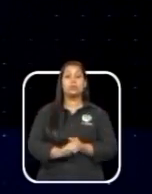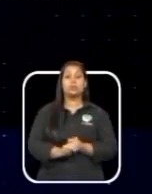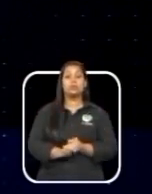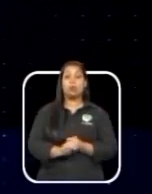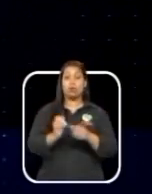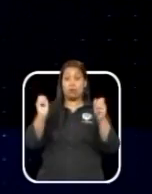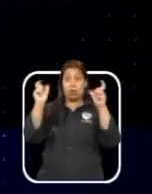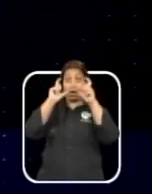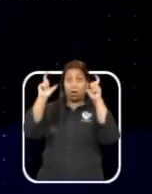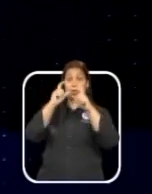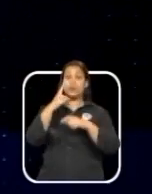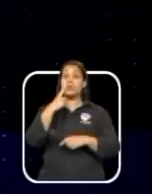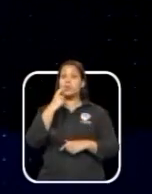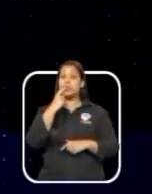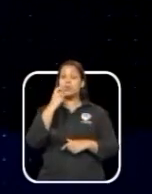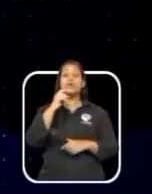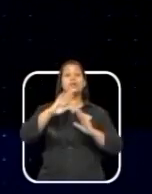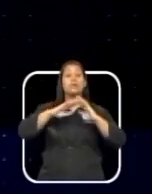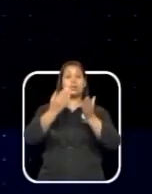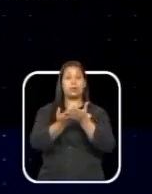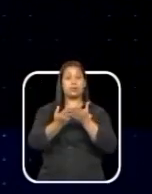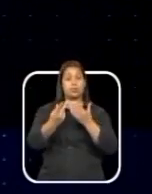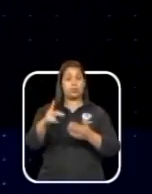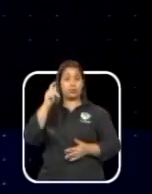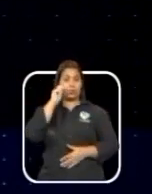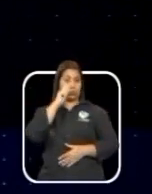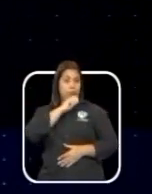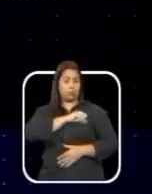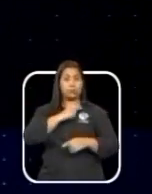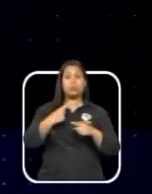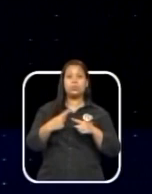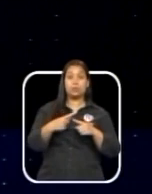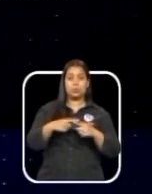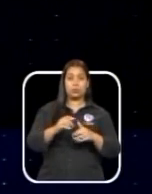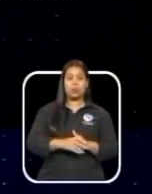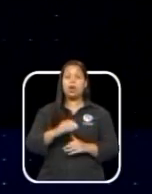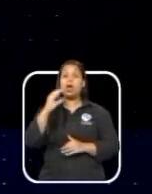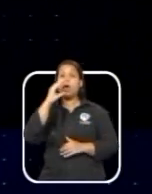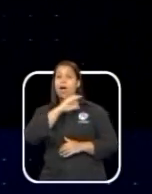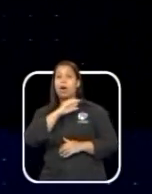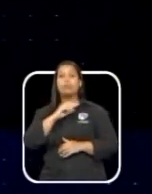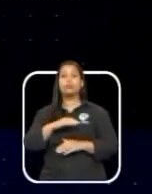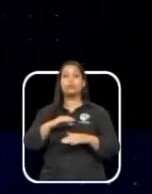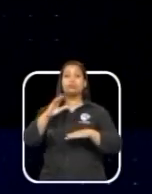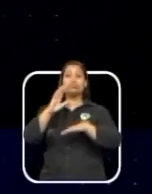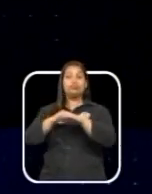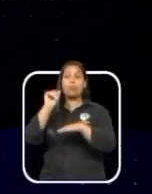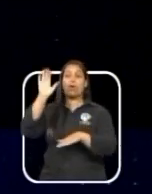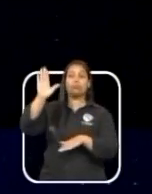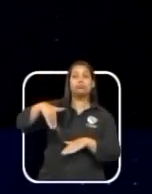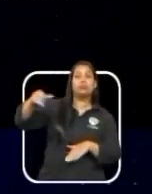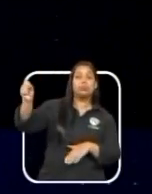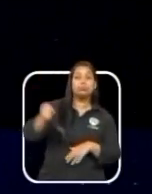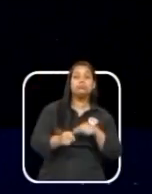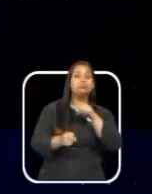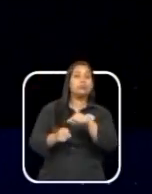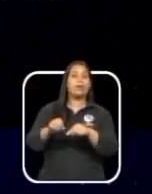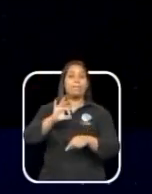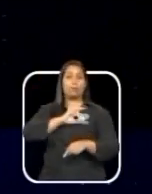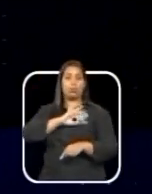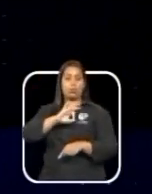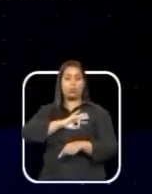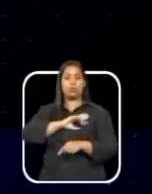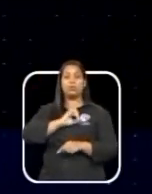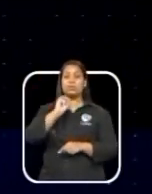programa Alerta Vermelho nas escolas do município, para acionamento rápido de forças policiais